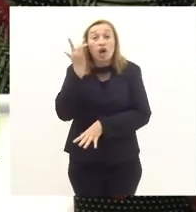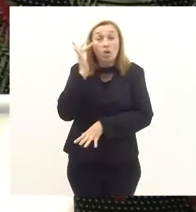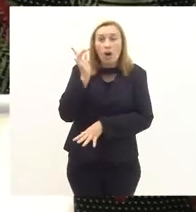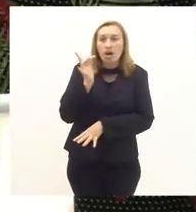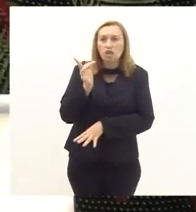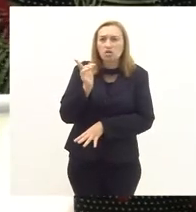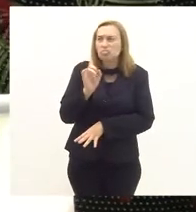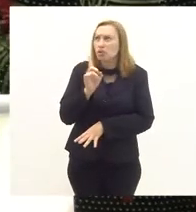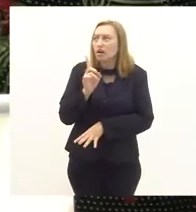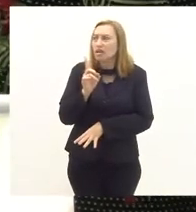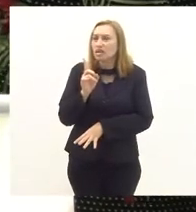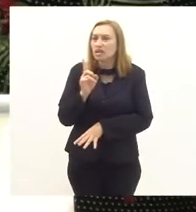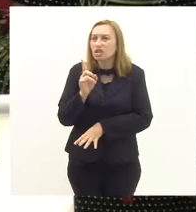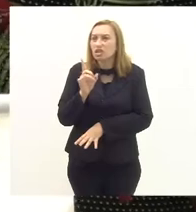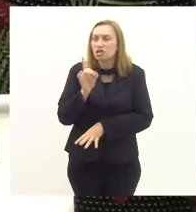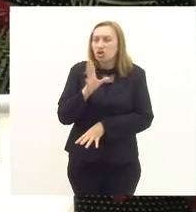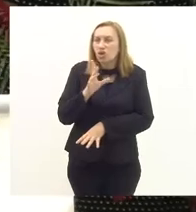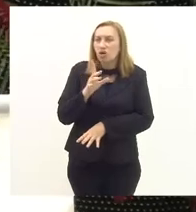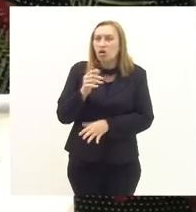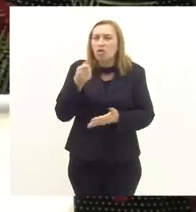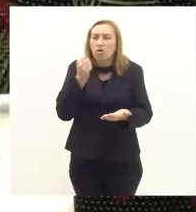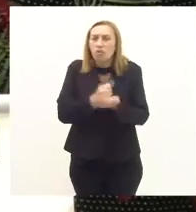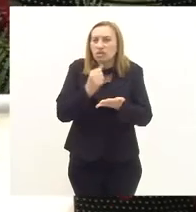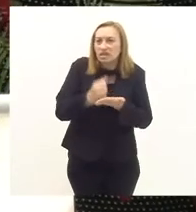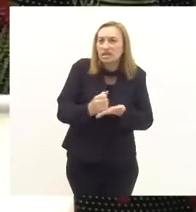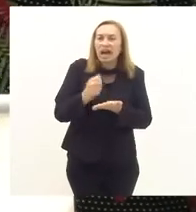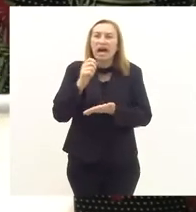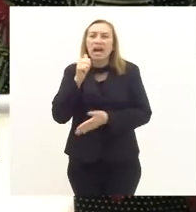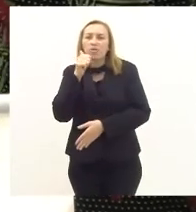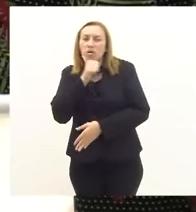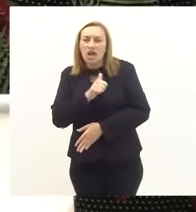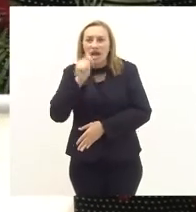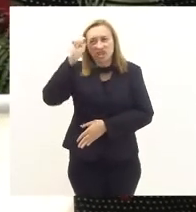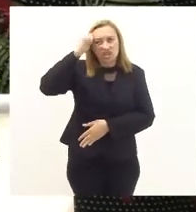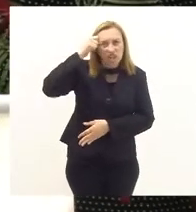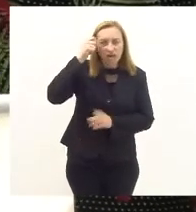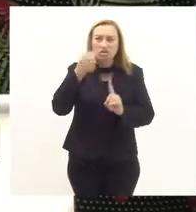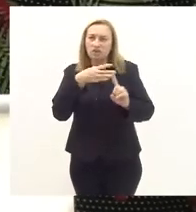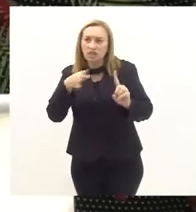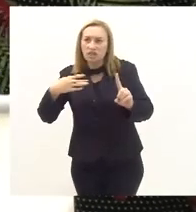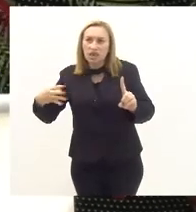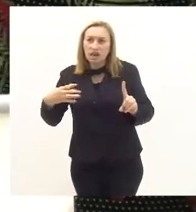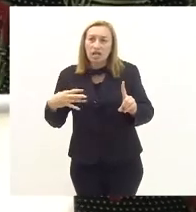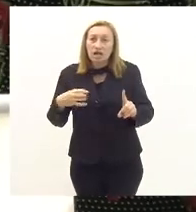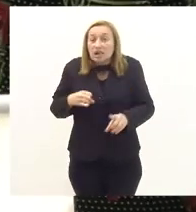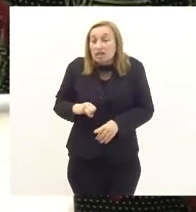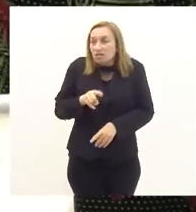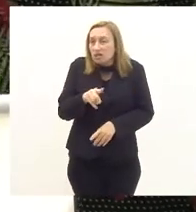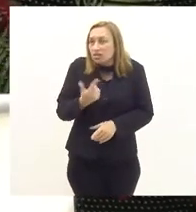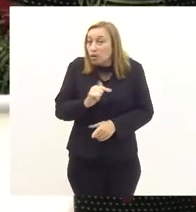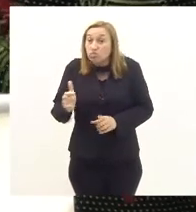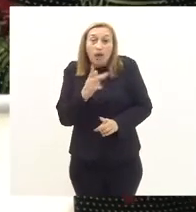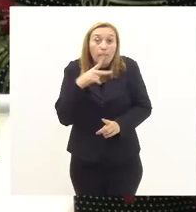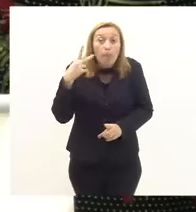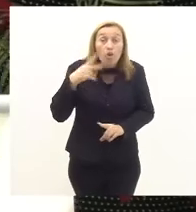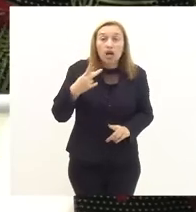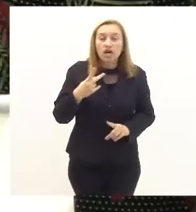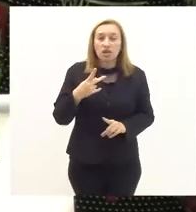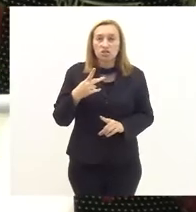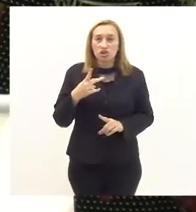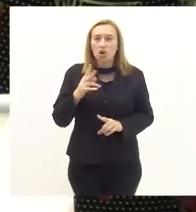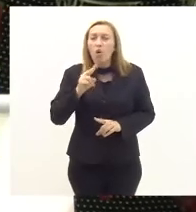Eu acho que não, né? Não adianta só contratar negros, mulheres, LGBTQIA+, e você não ter políticas, ou